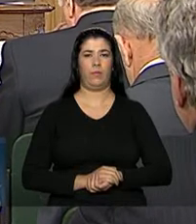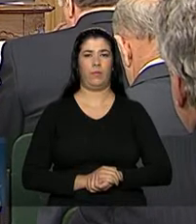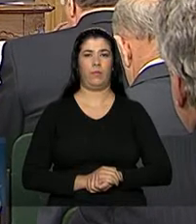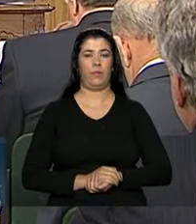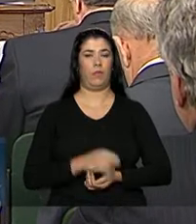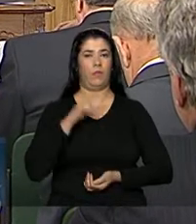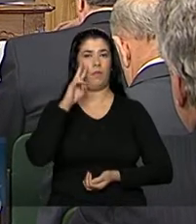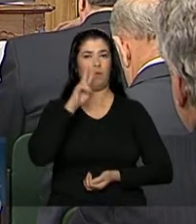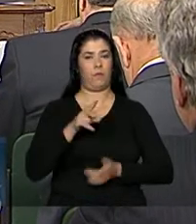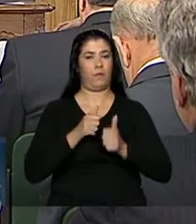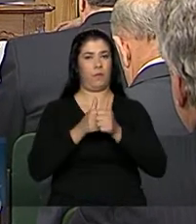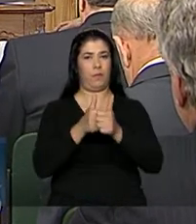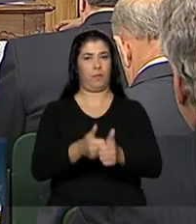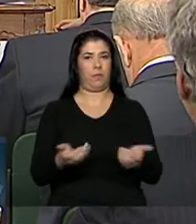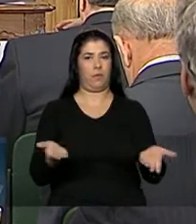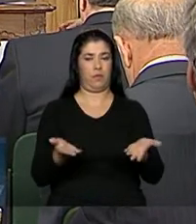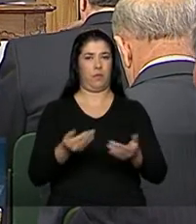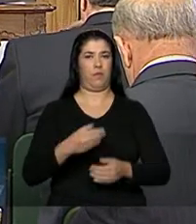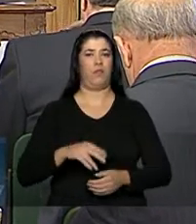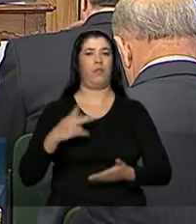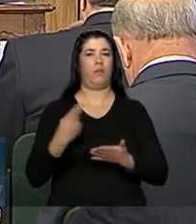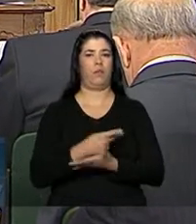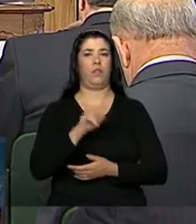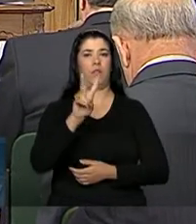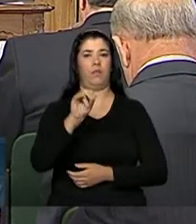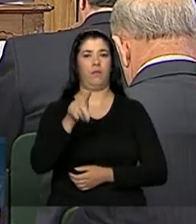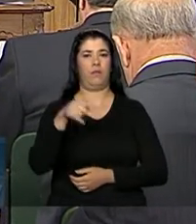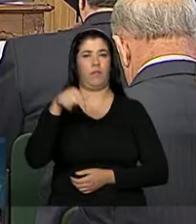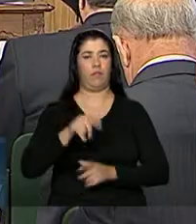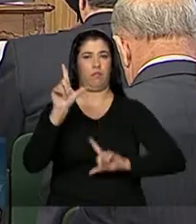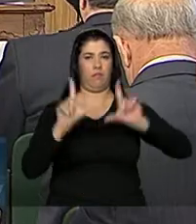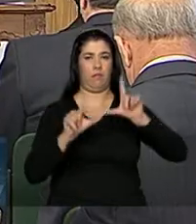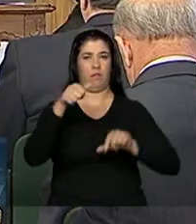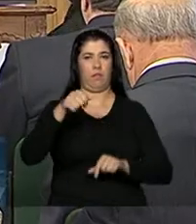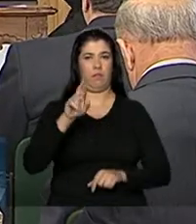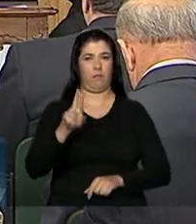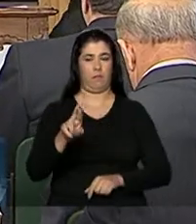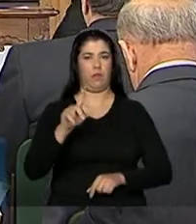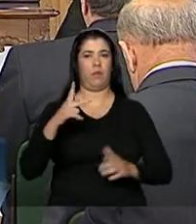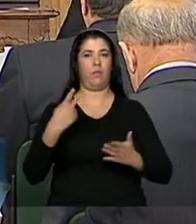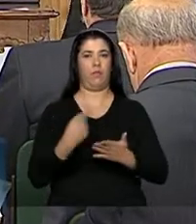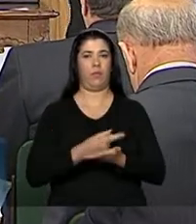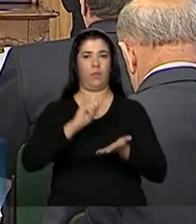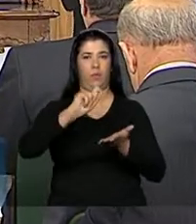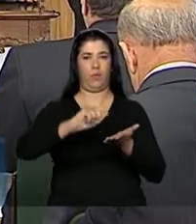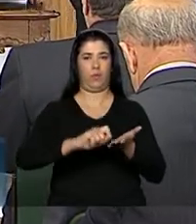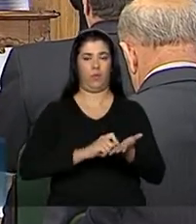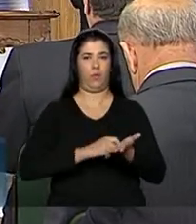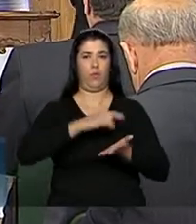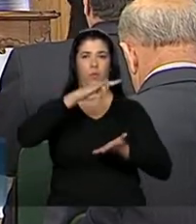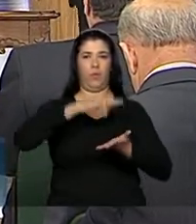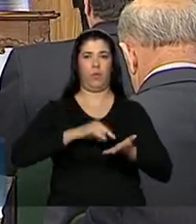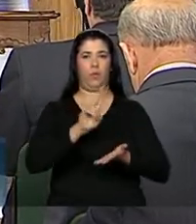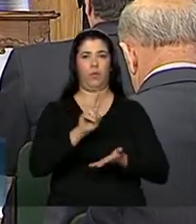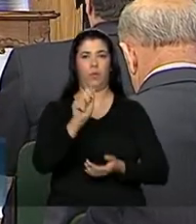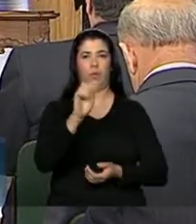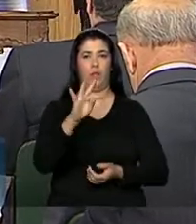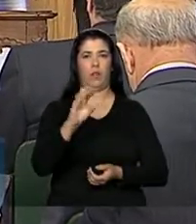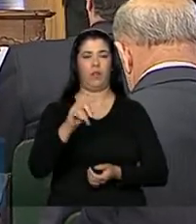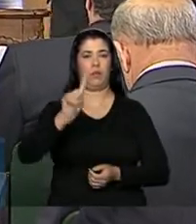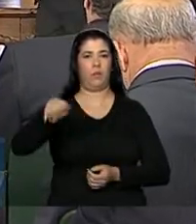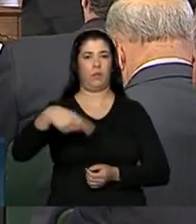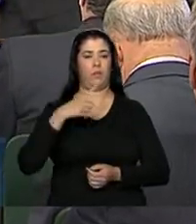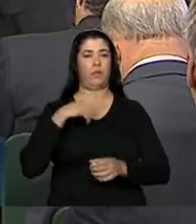Você acompanha ao vivo aqui na TV NBR a cerimônia de assinatura de atos realizada após